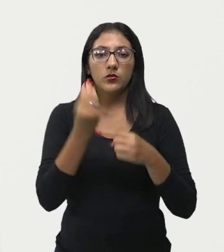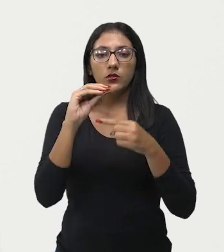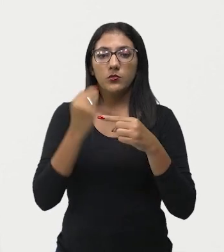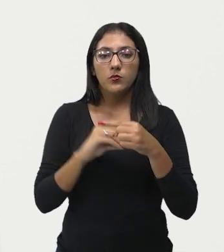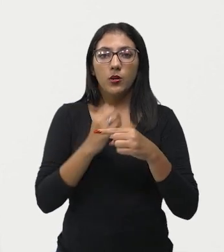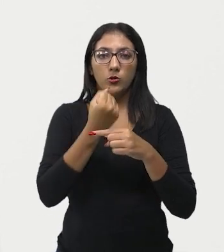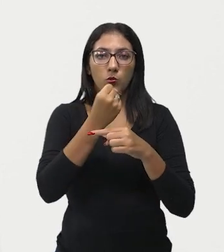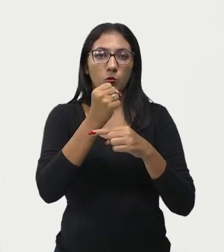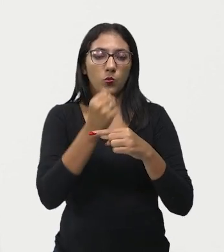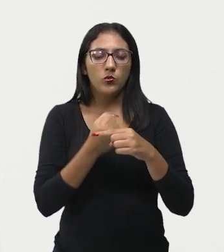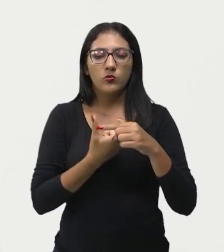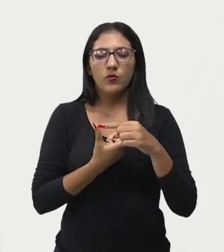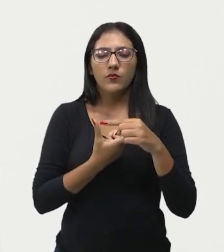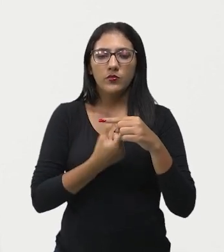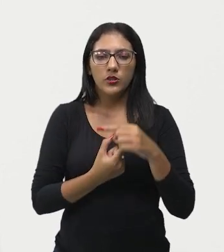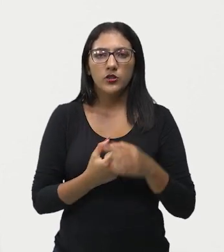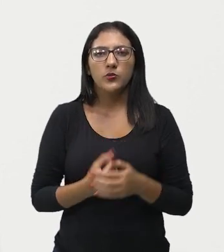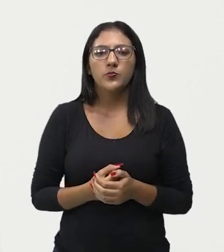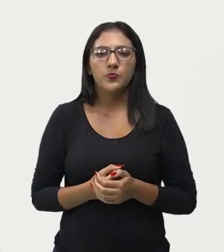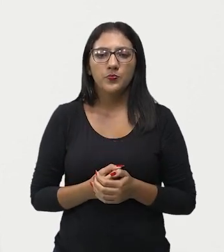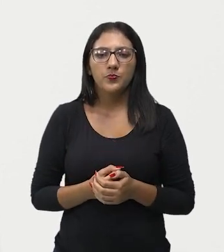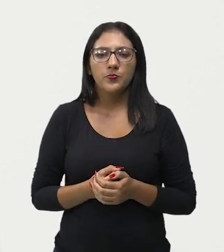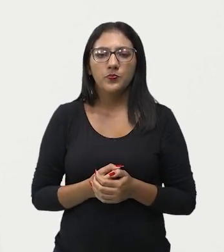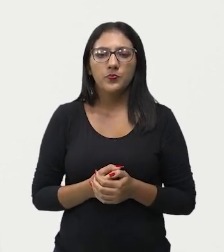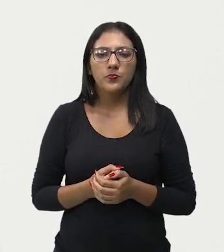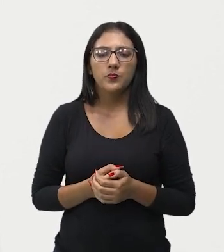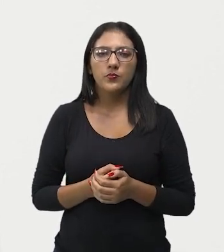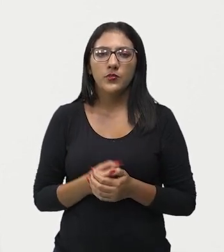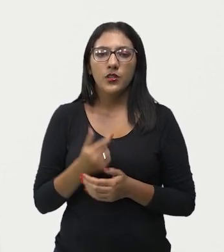Tá legal? A segunda frequência relativa, ó,